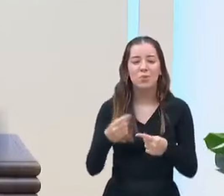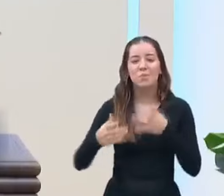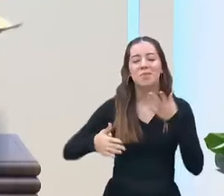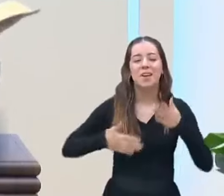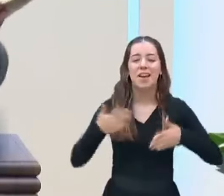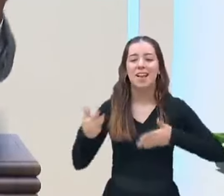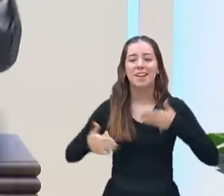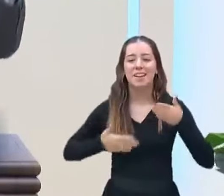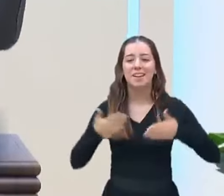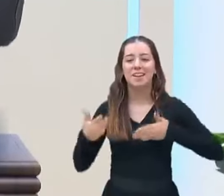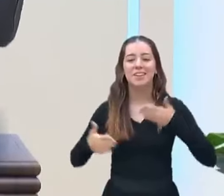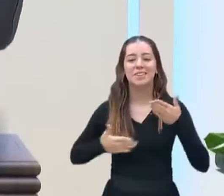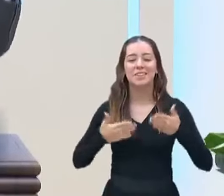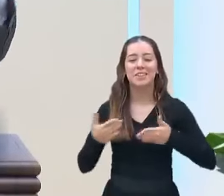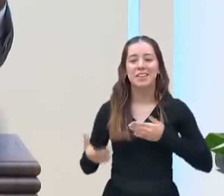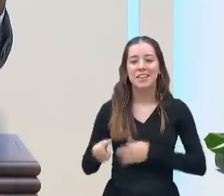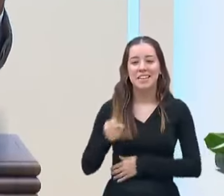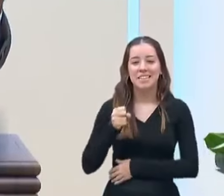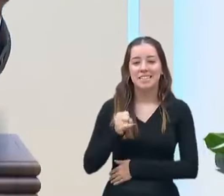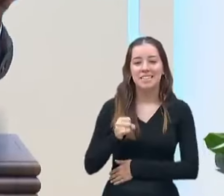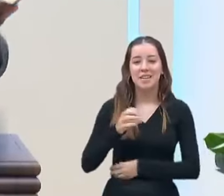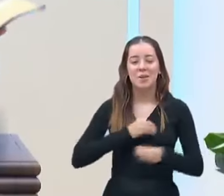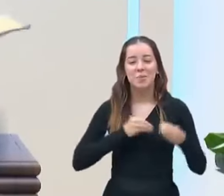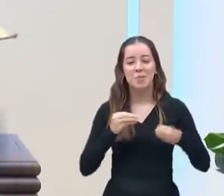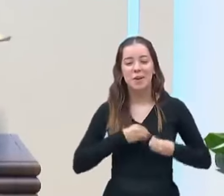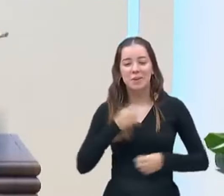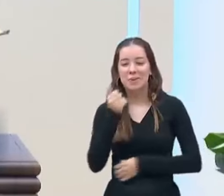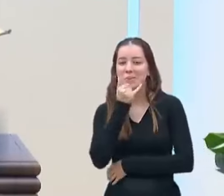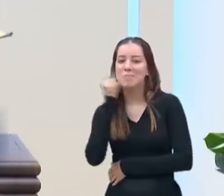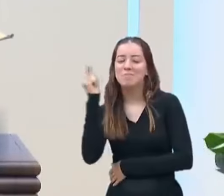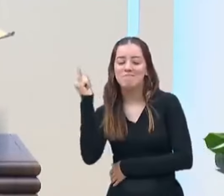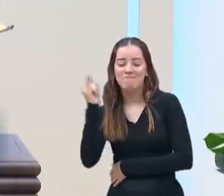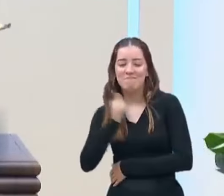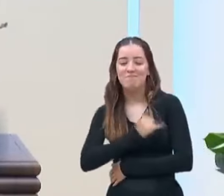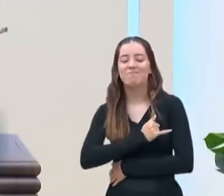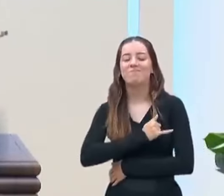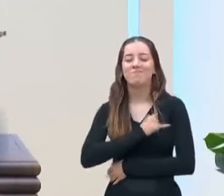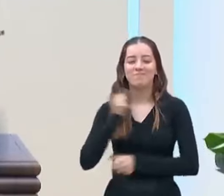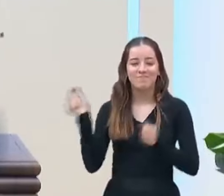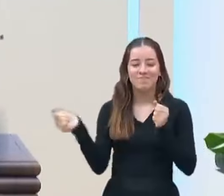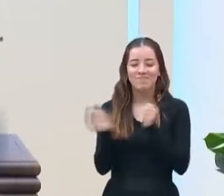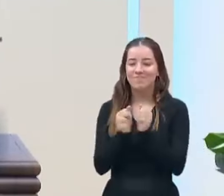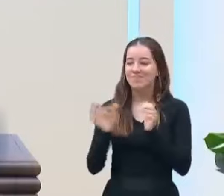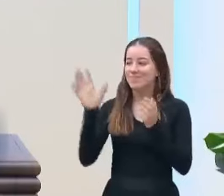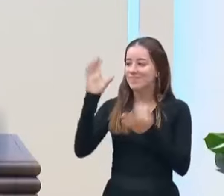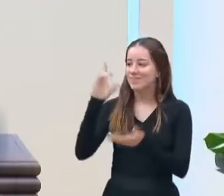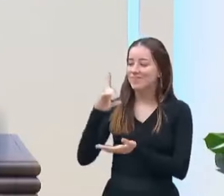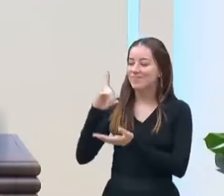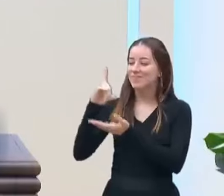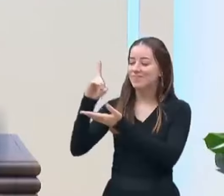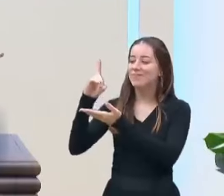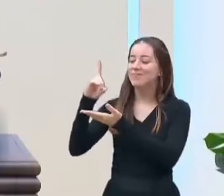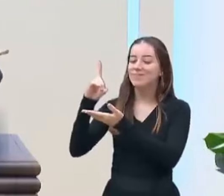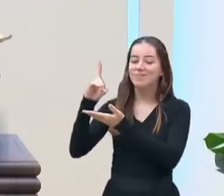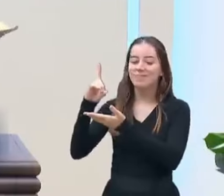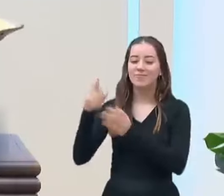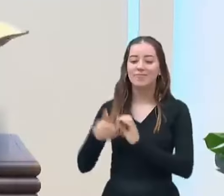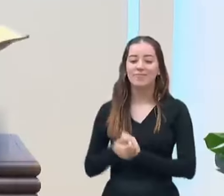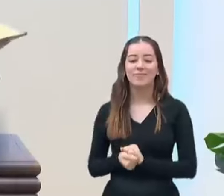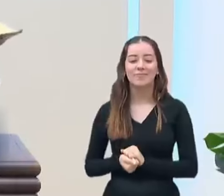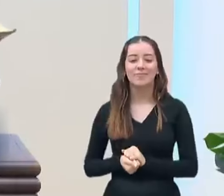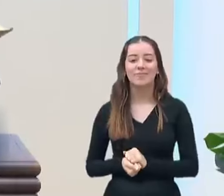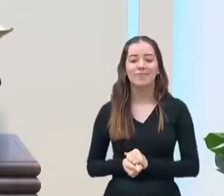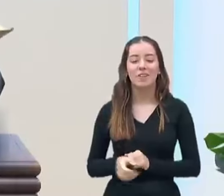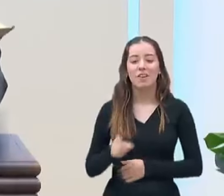aleluia, quem está sem perdão é perdoado. Oh, glória a Deus! Glória a Deus! Você está